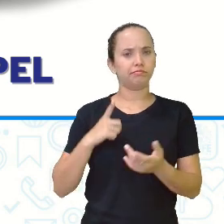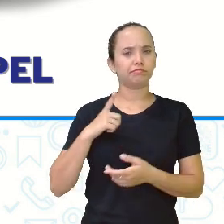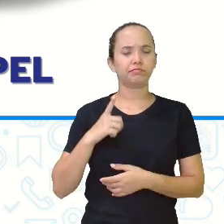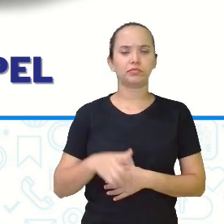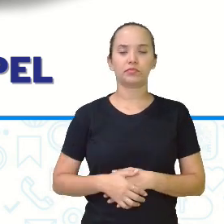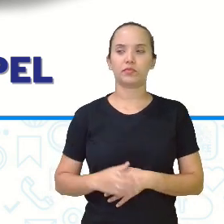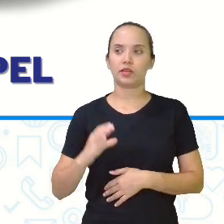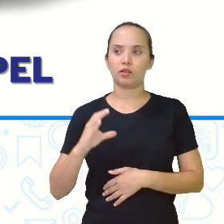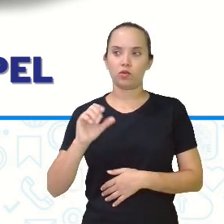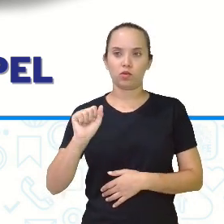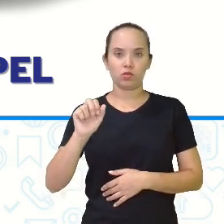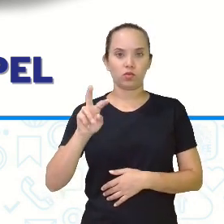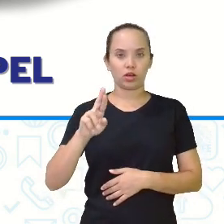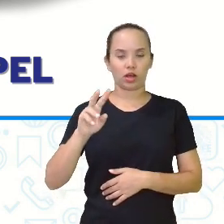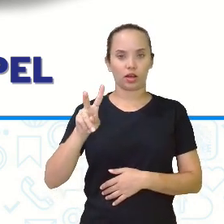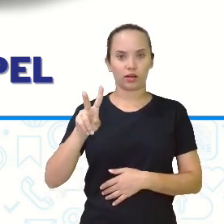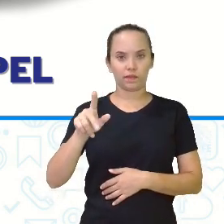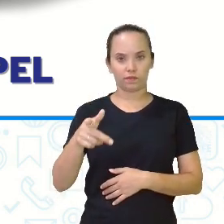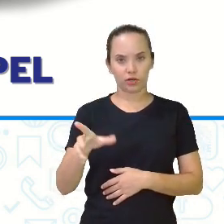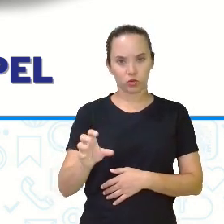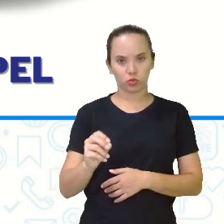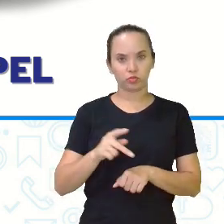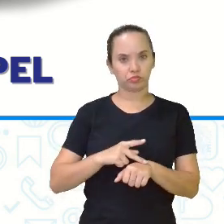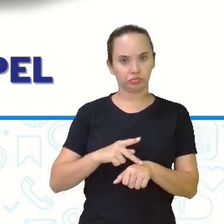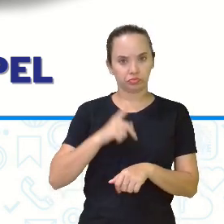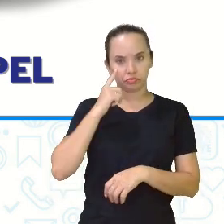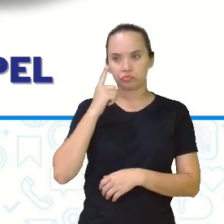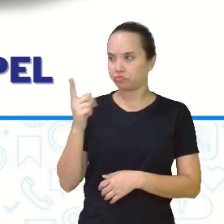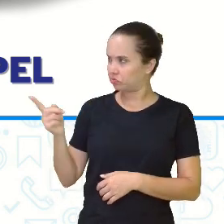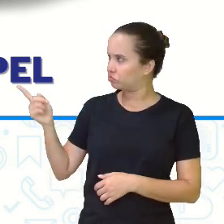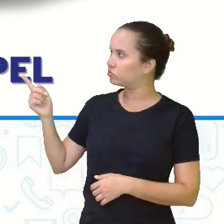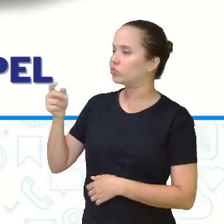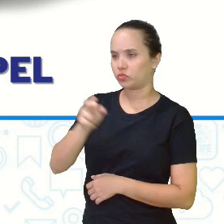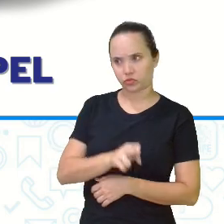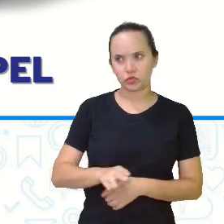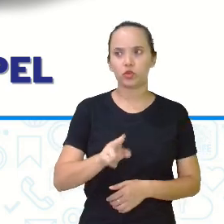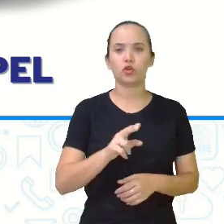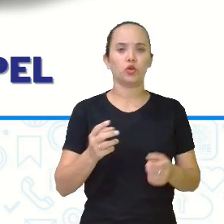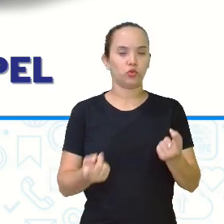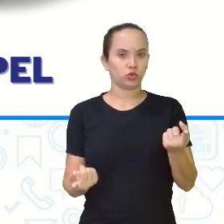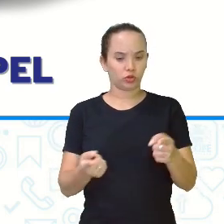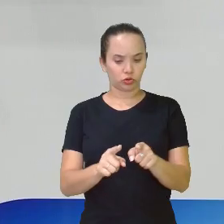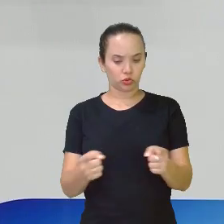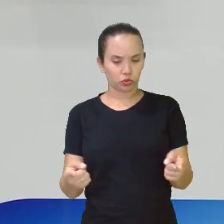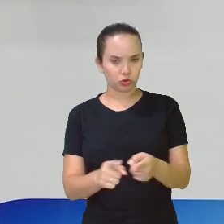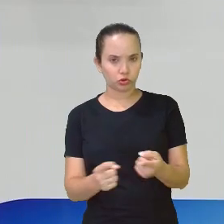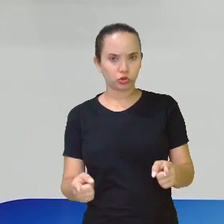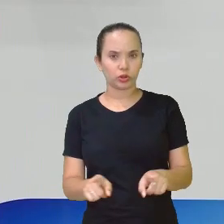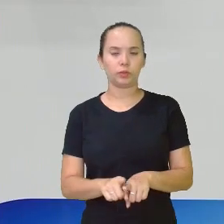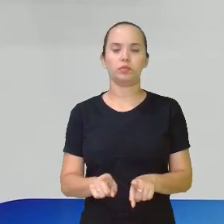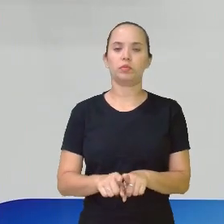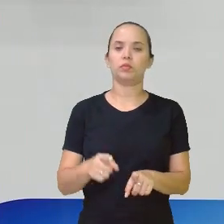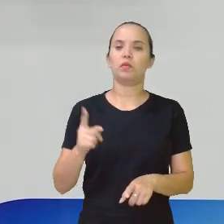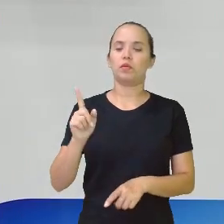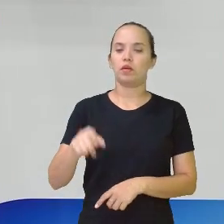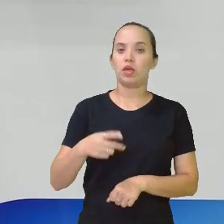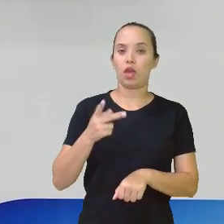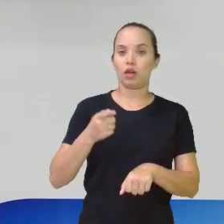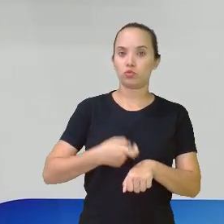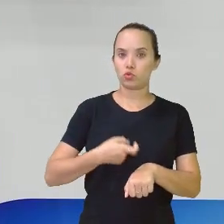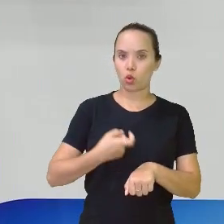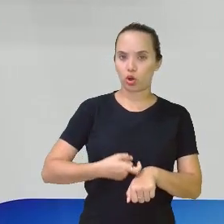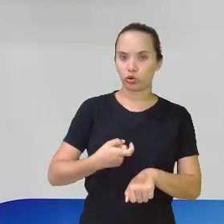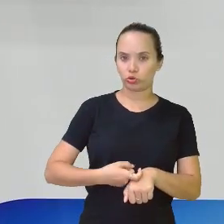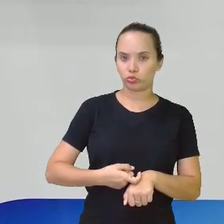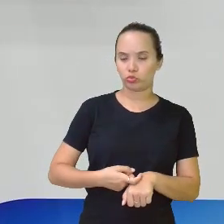utilizado nessa churrasqueira, né? A pessoa vai utilizar lá a churrasqueira, o carvão vai ficar em brasa, é um combustível sólido. Papel também